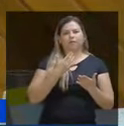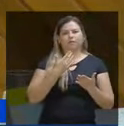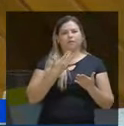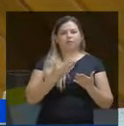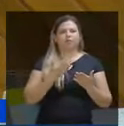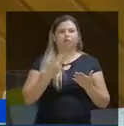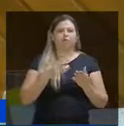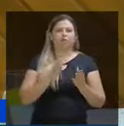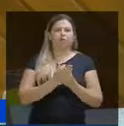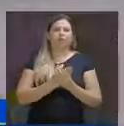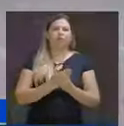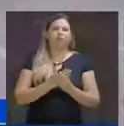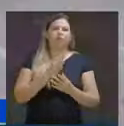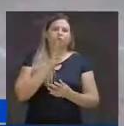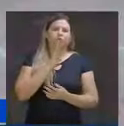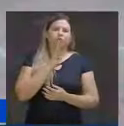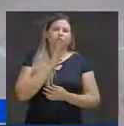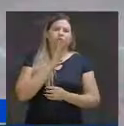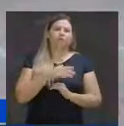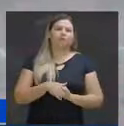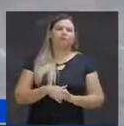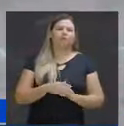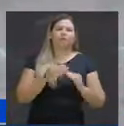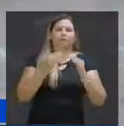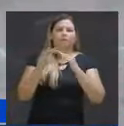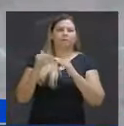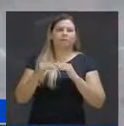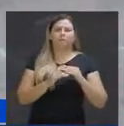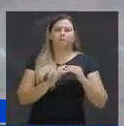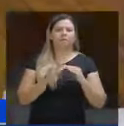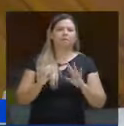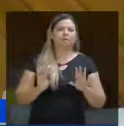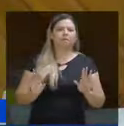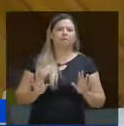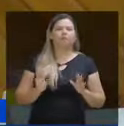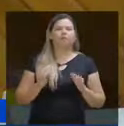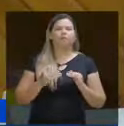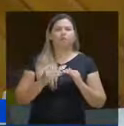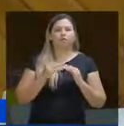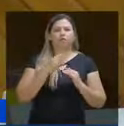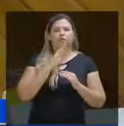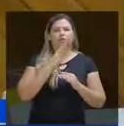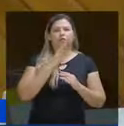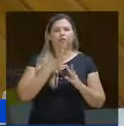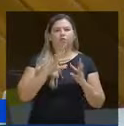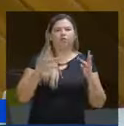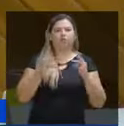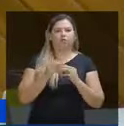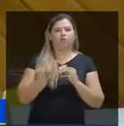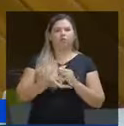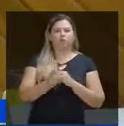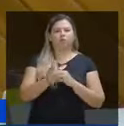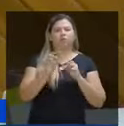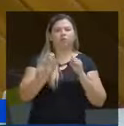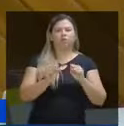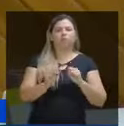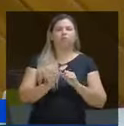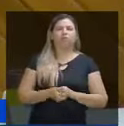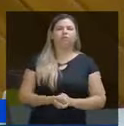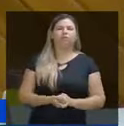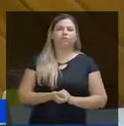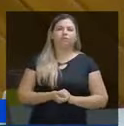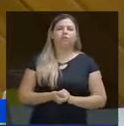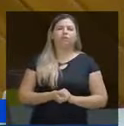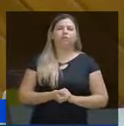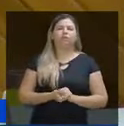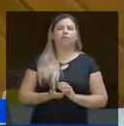de admissibilidade dele, conheço. Alguma objeção? Conhecida a unanimidade, Vossa Excelência pode prosseguir. Bom, Excelências, o que